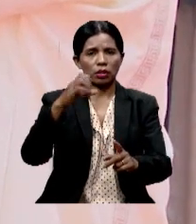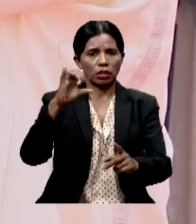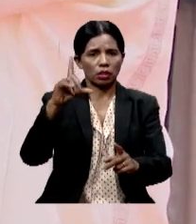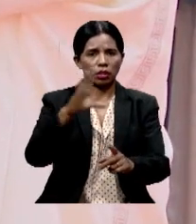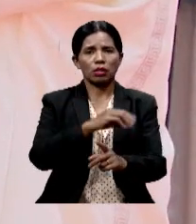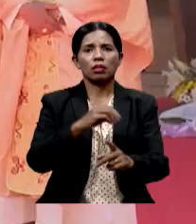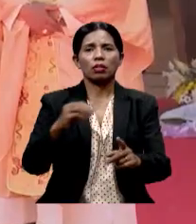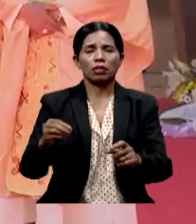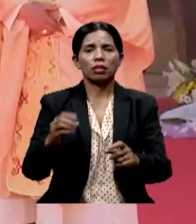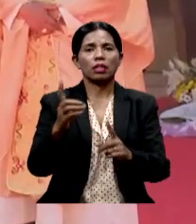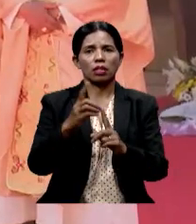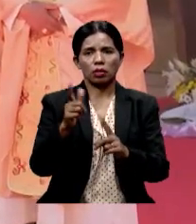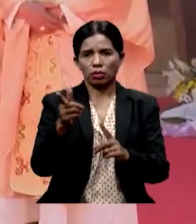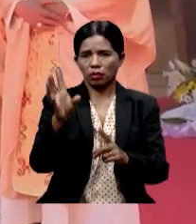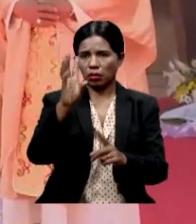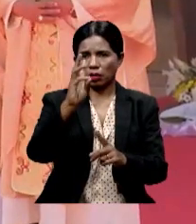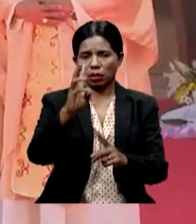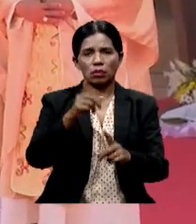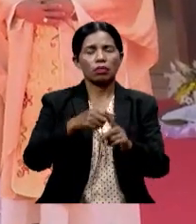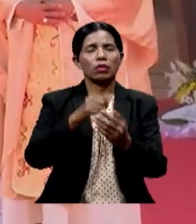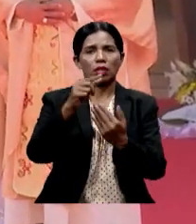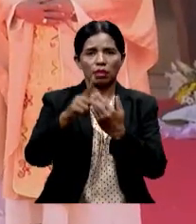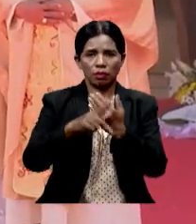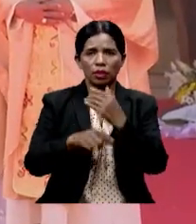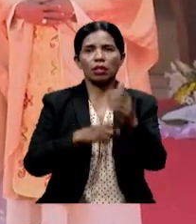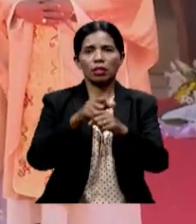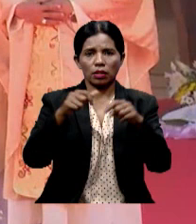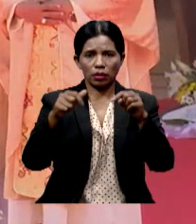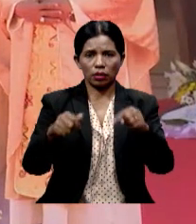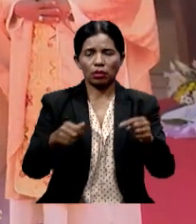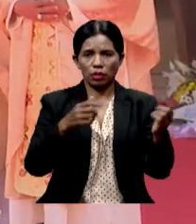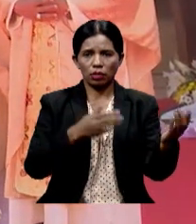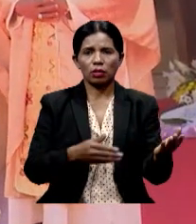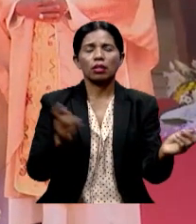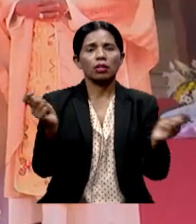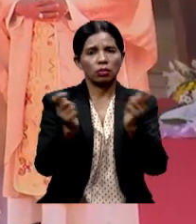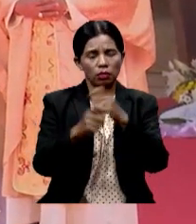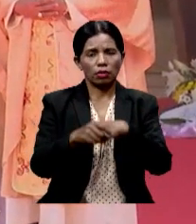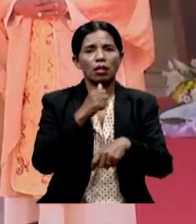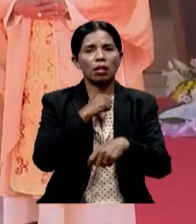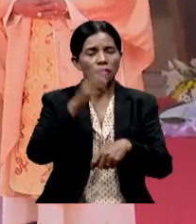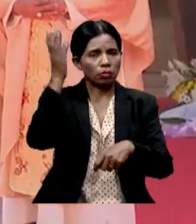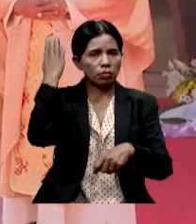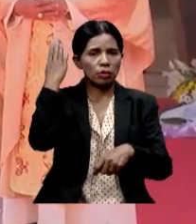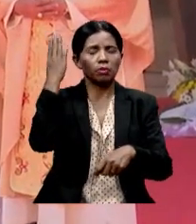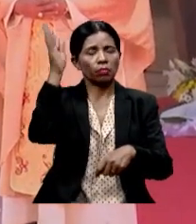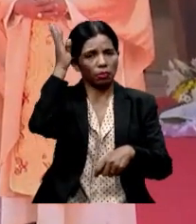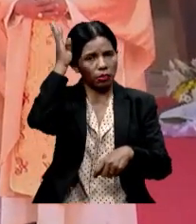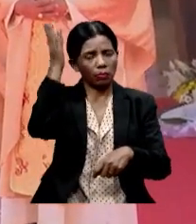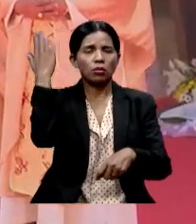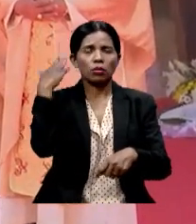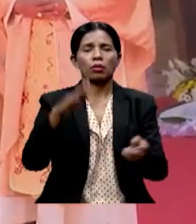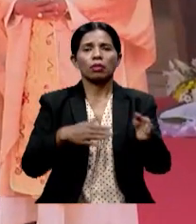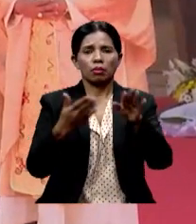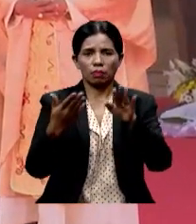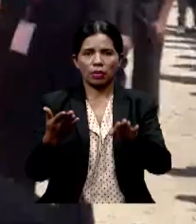SDB e halorong rua nuras nen ful nabril tinane hodi substitui matebian Dom Basílio do Nascimento nebe